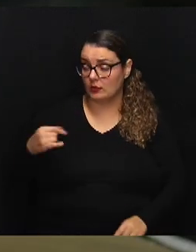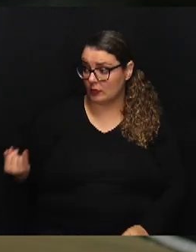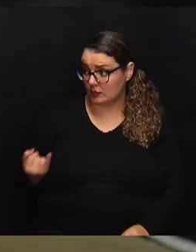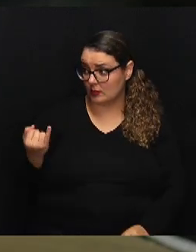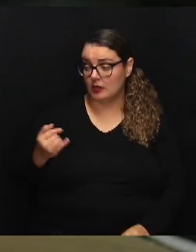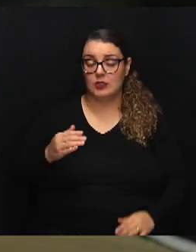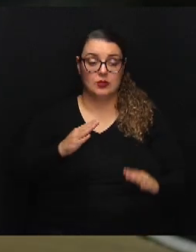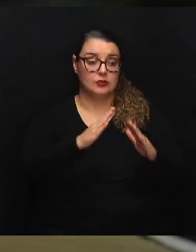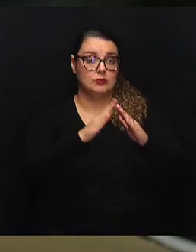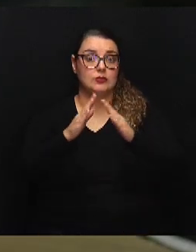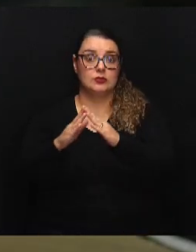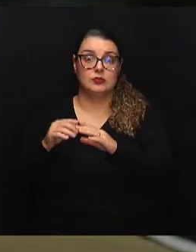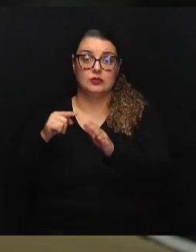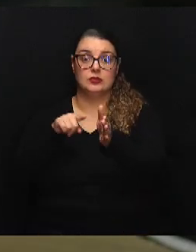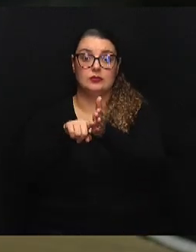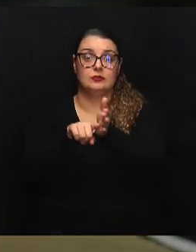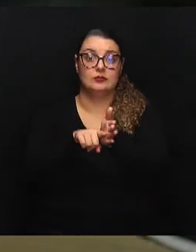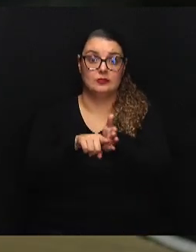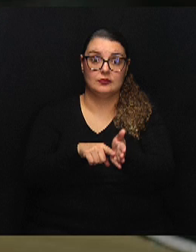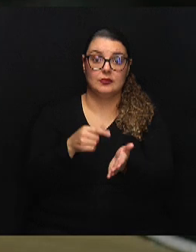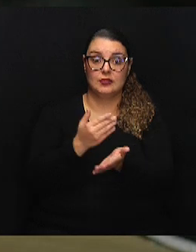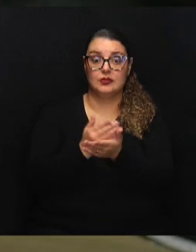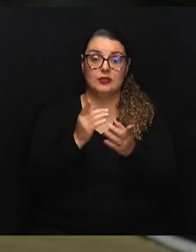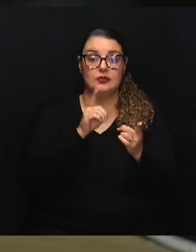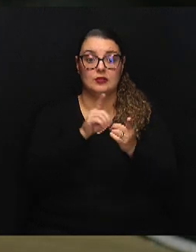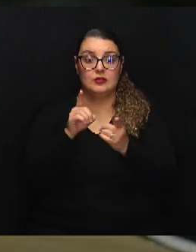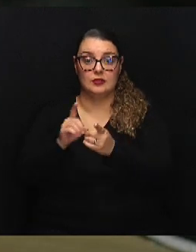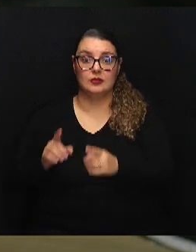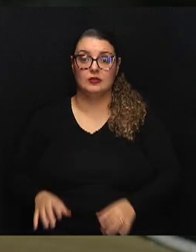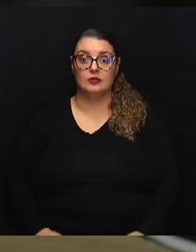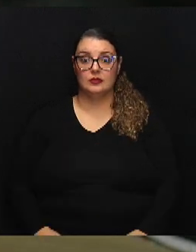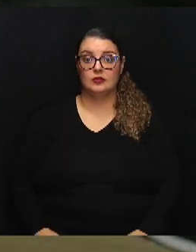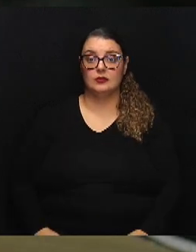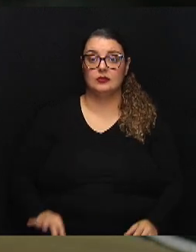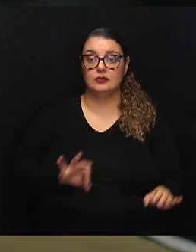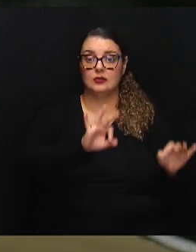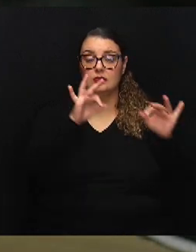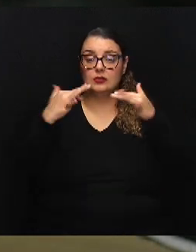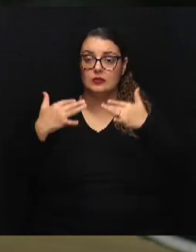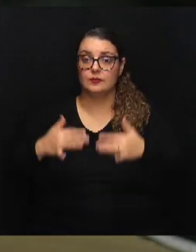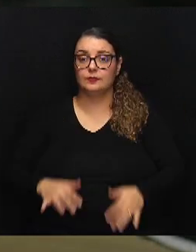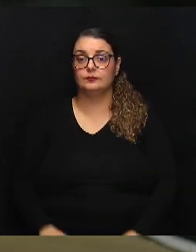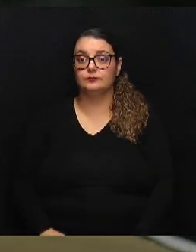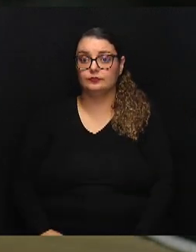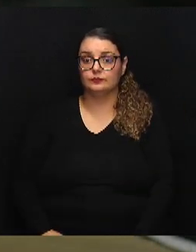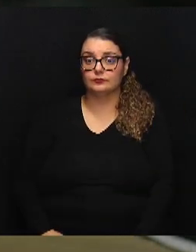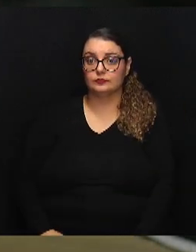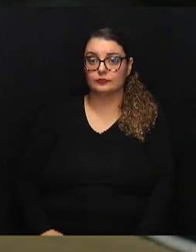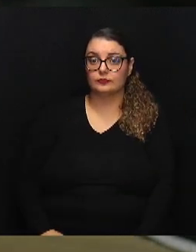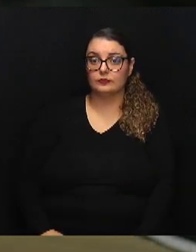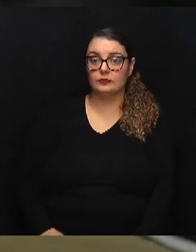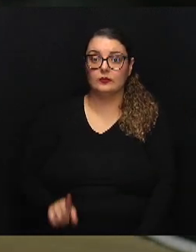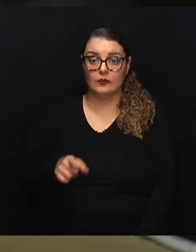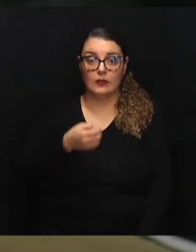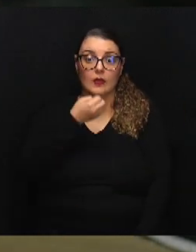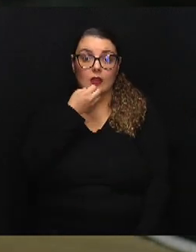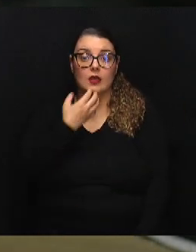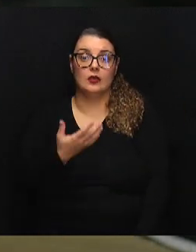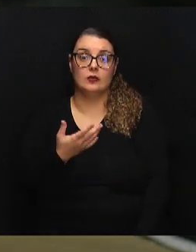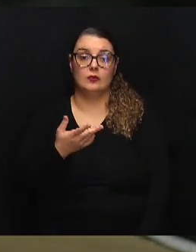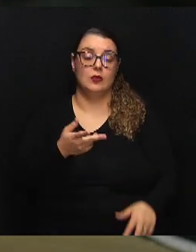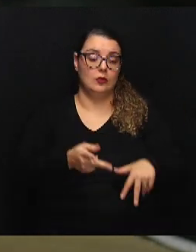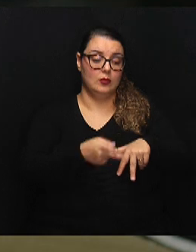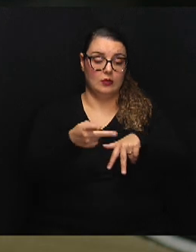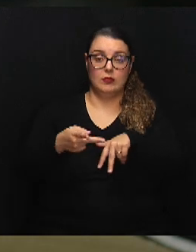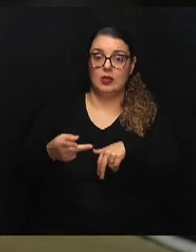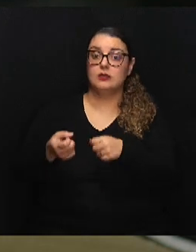em casa, estão mandando perguntas, a gente já começa a atender os nossos telespectadores, e é muito bom, a fala de vocês